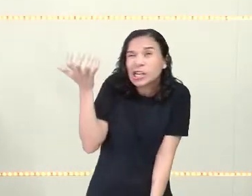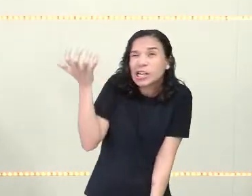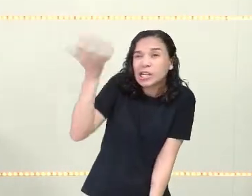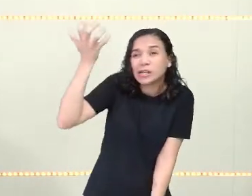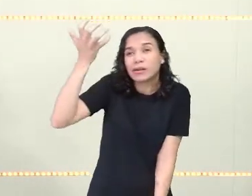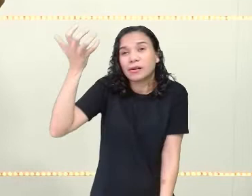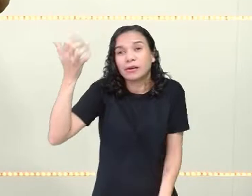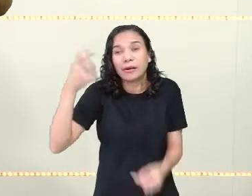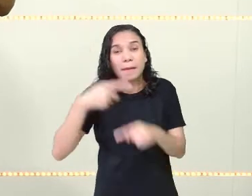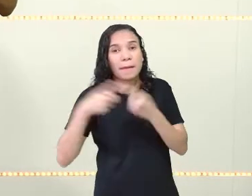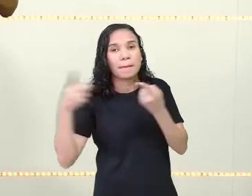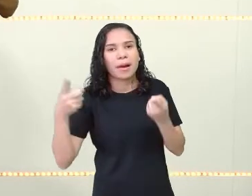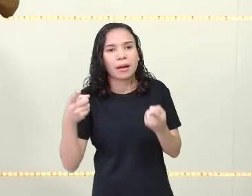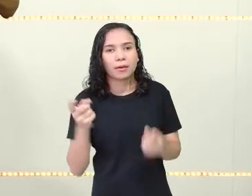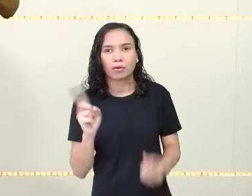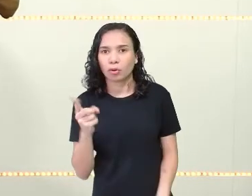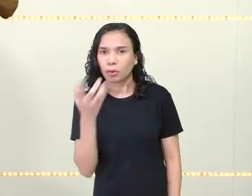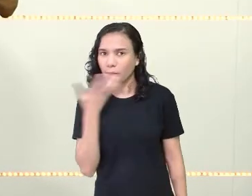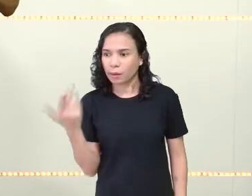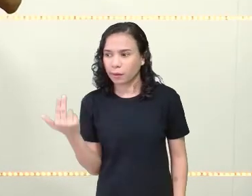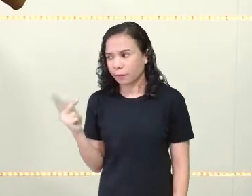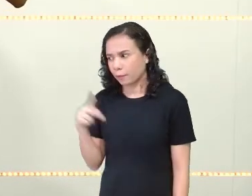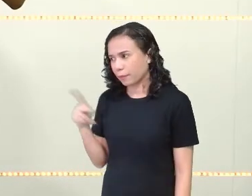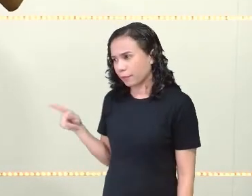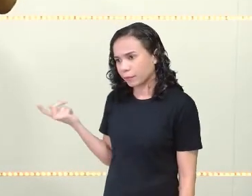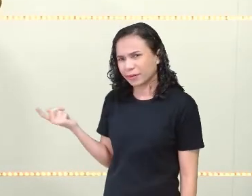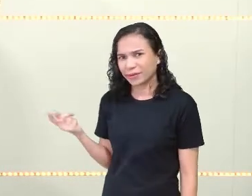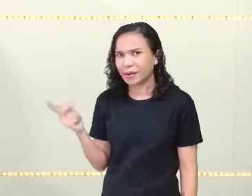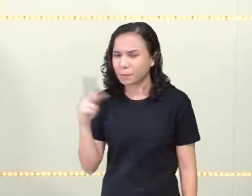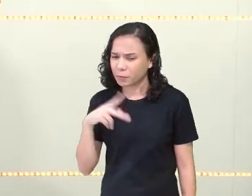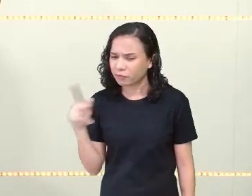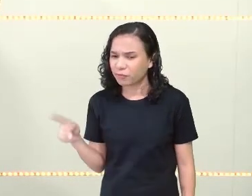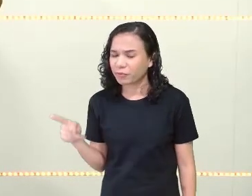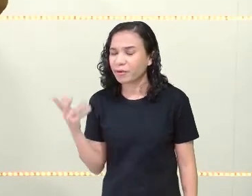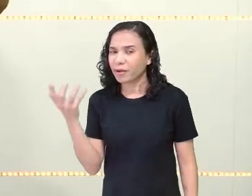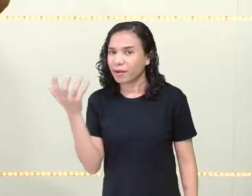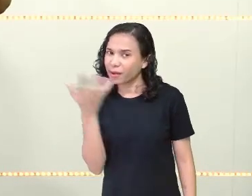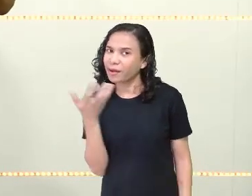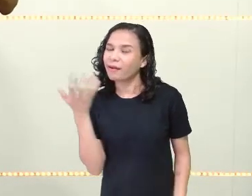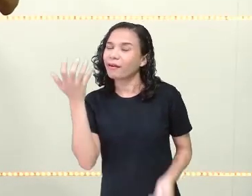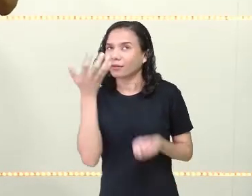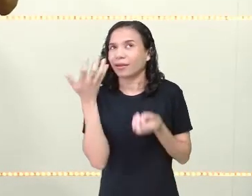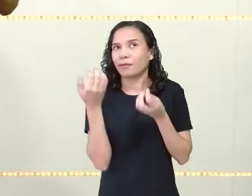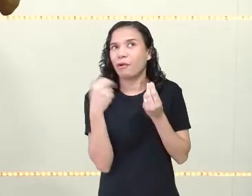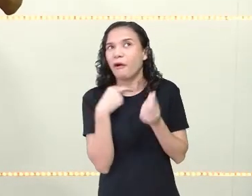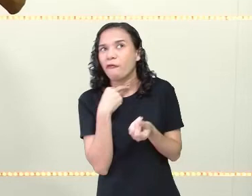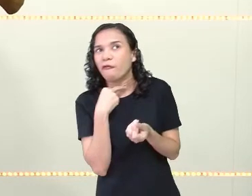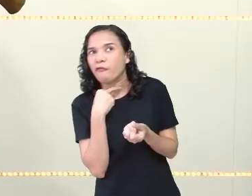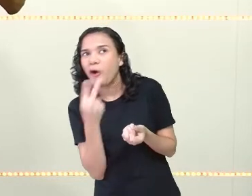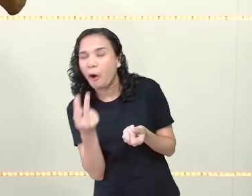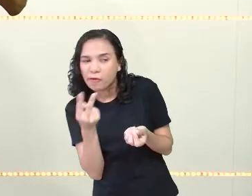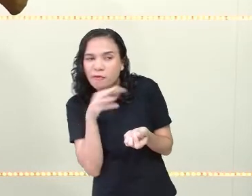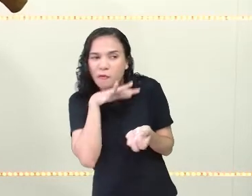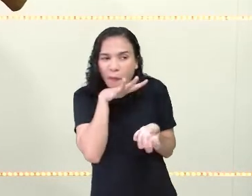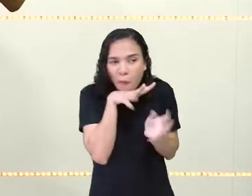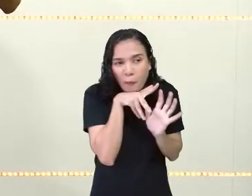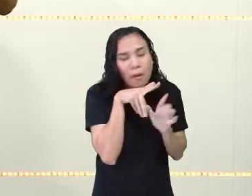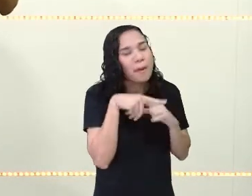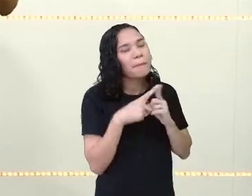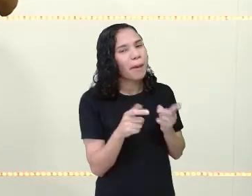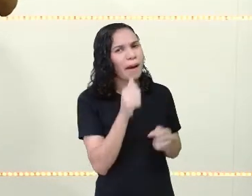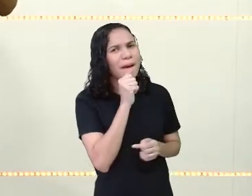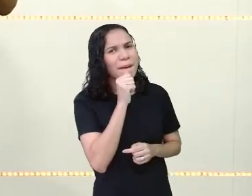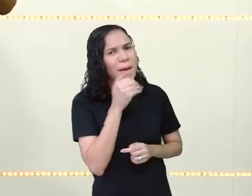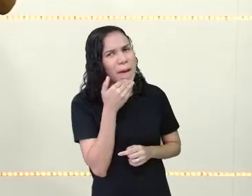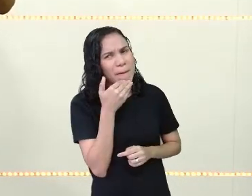ela não está cantando como a professora Esté, tá? Que a professora Esté, apesar de estar com a voz um pouquinho ruim, ainda